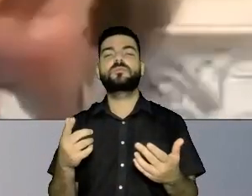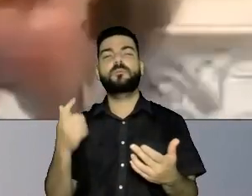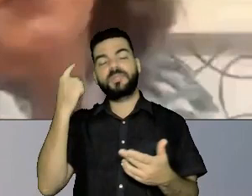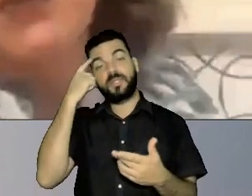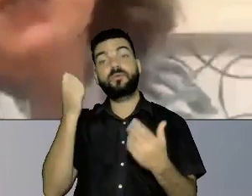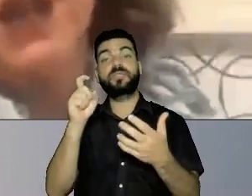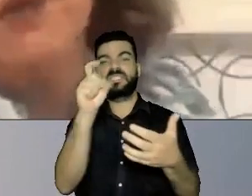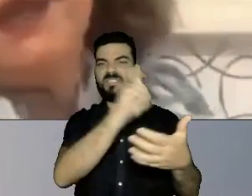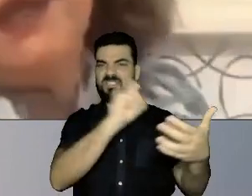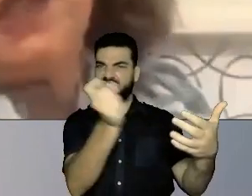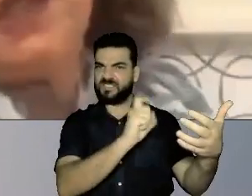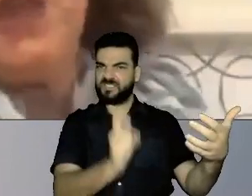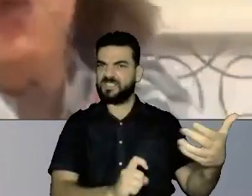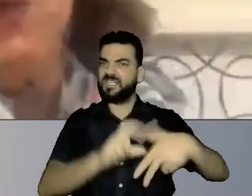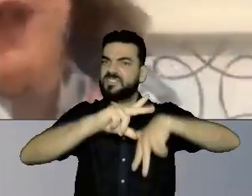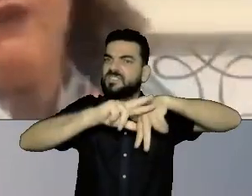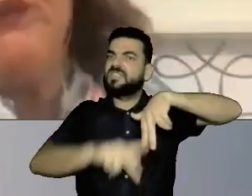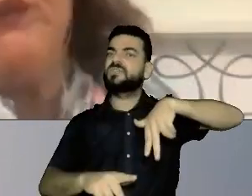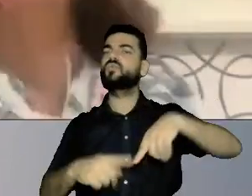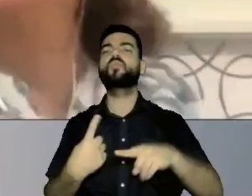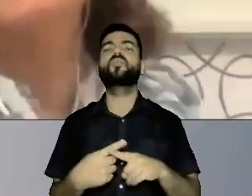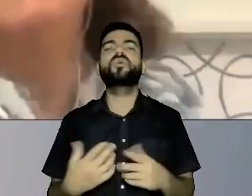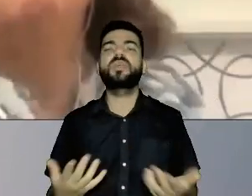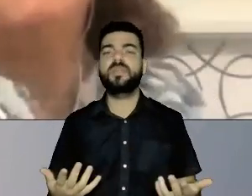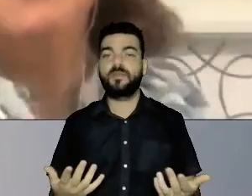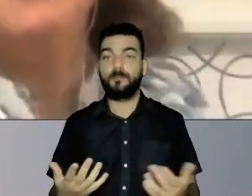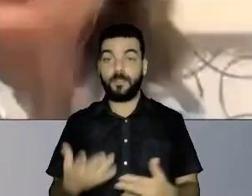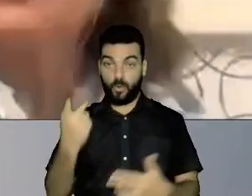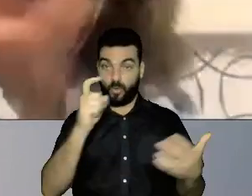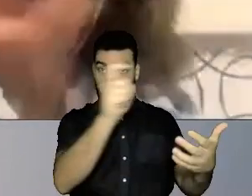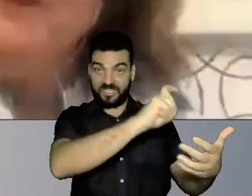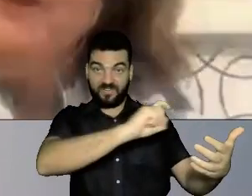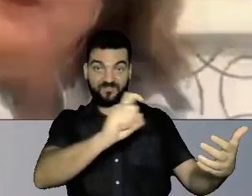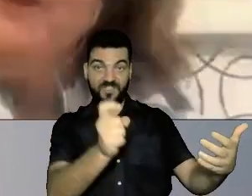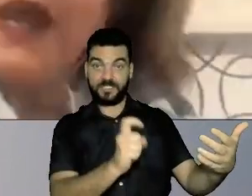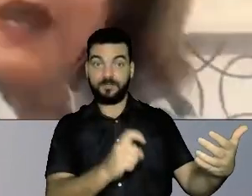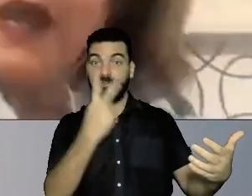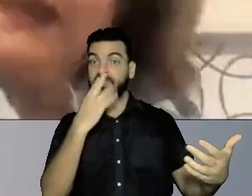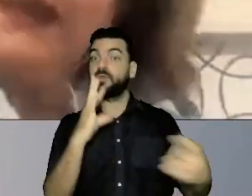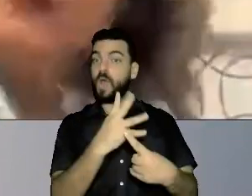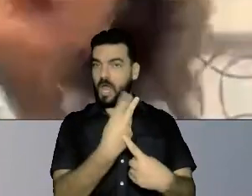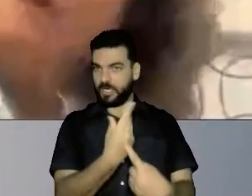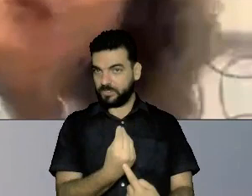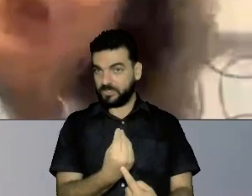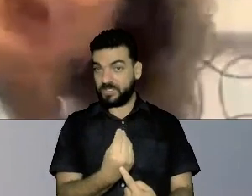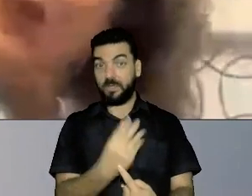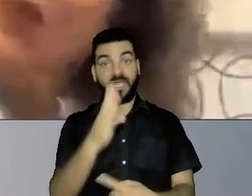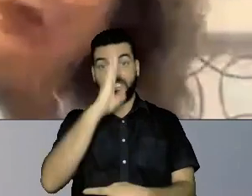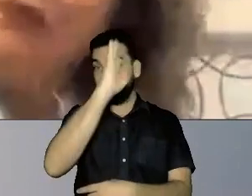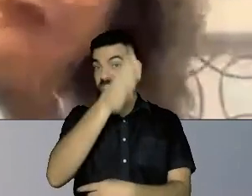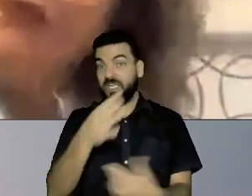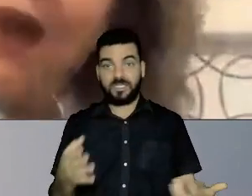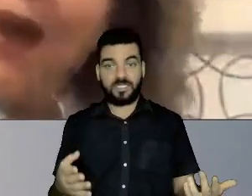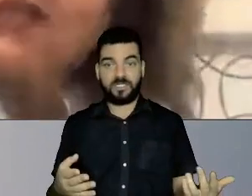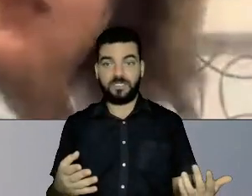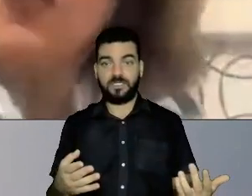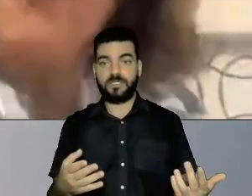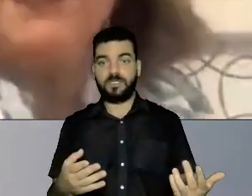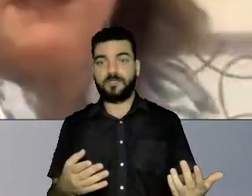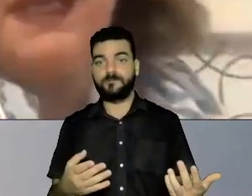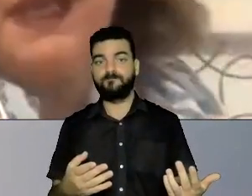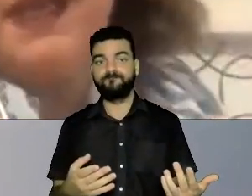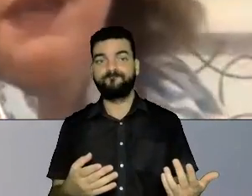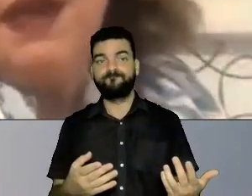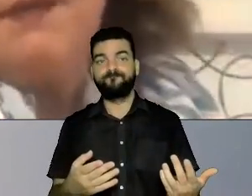do gênero, porque geralmente o grafite é uma arte muito direta, muito fácil